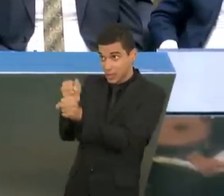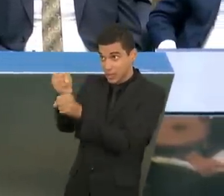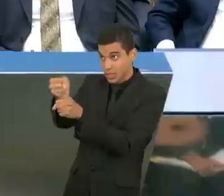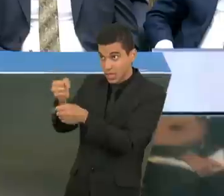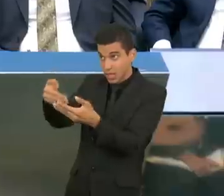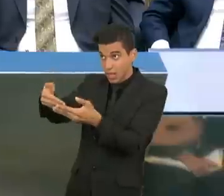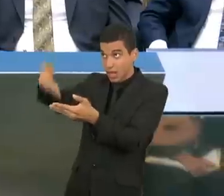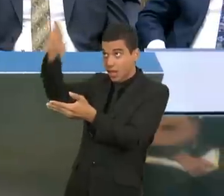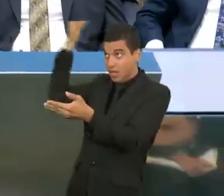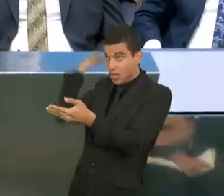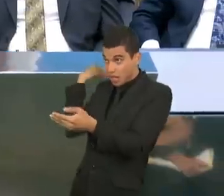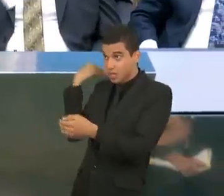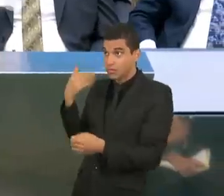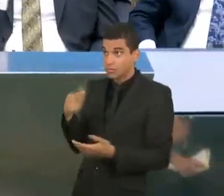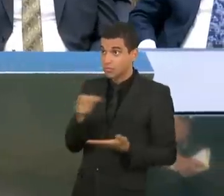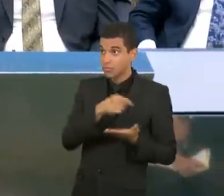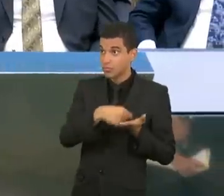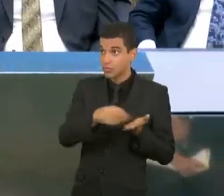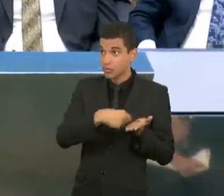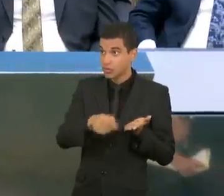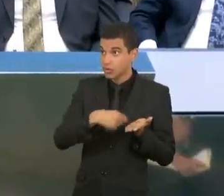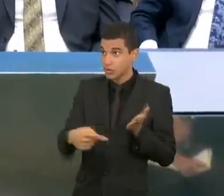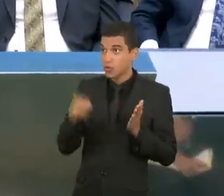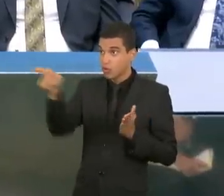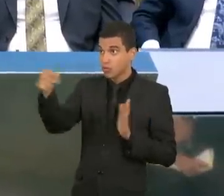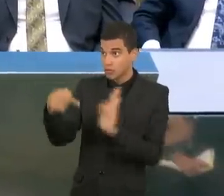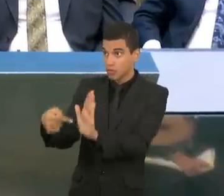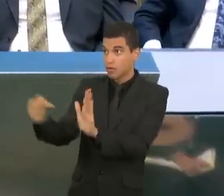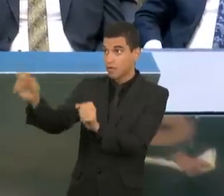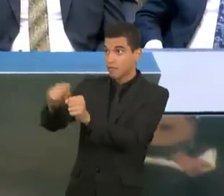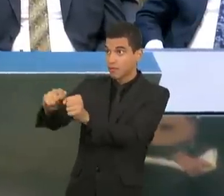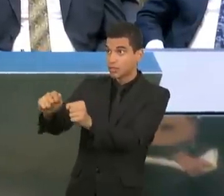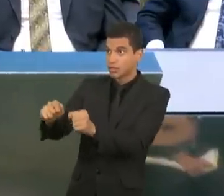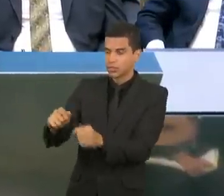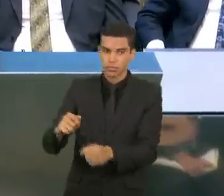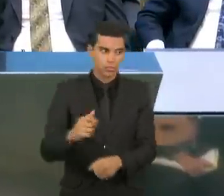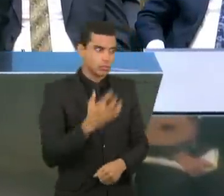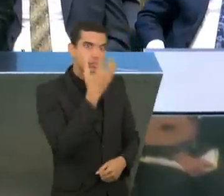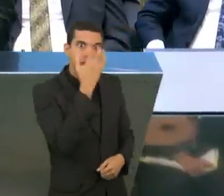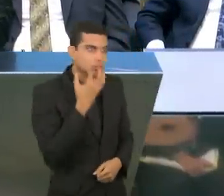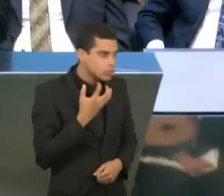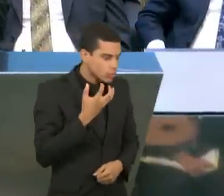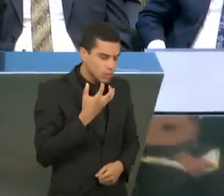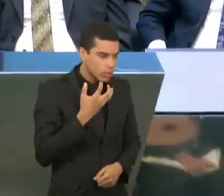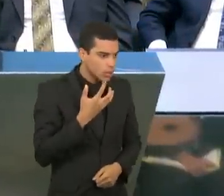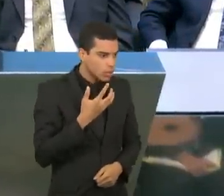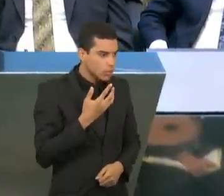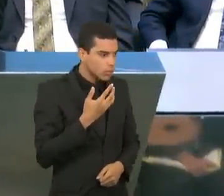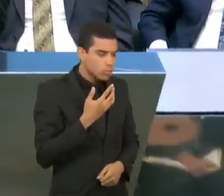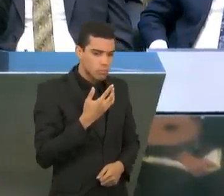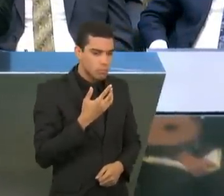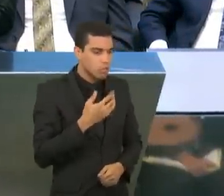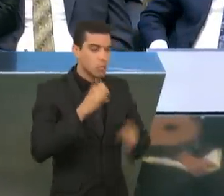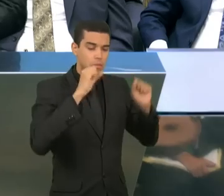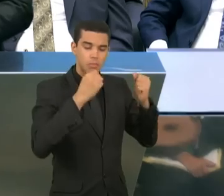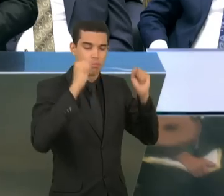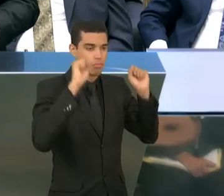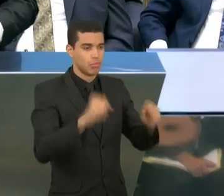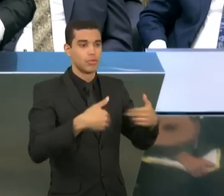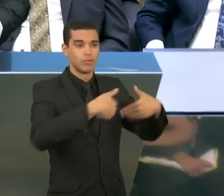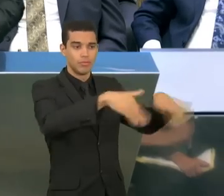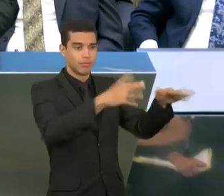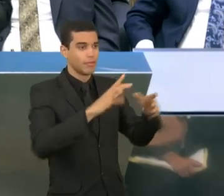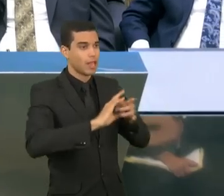falou-se que o senhor faria isso. Eu disse: sério? É isso que diz? Pois voltem tudinho para a